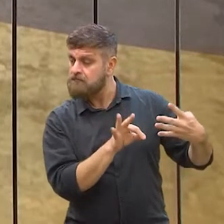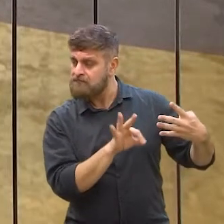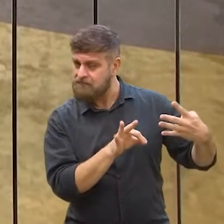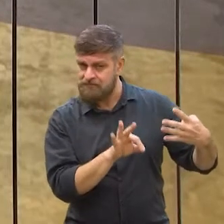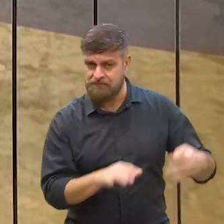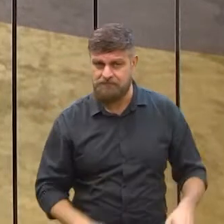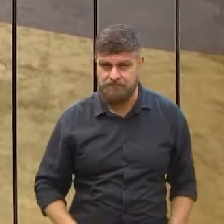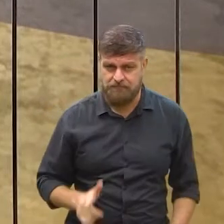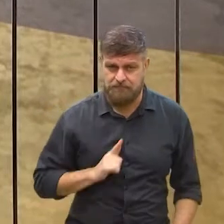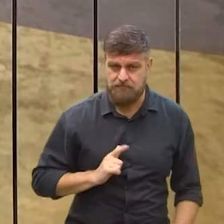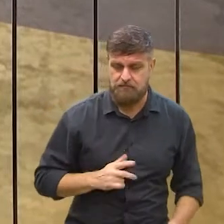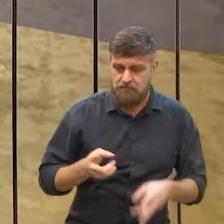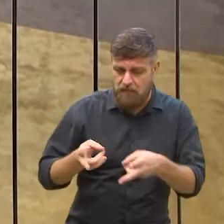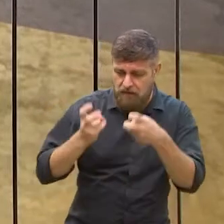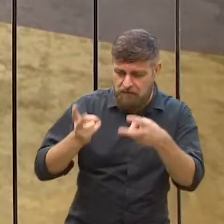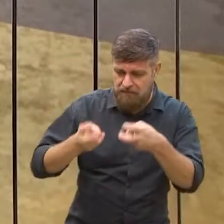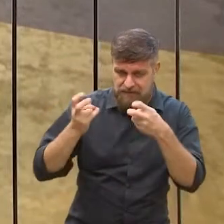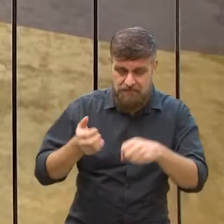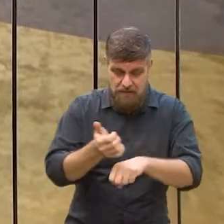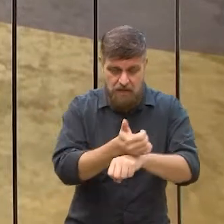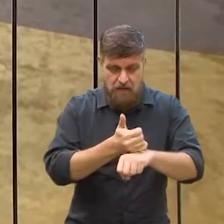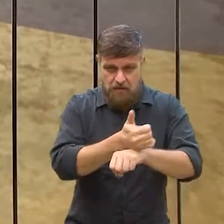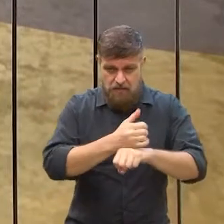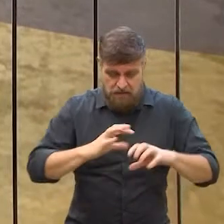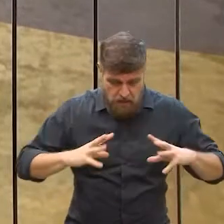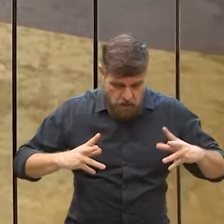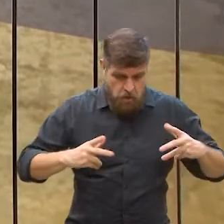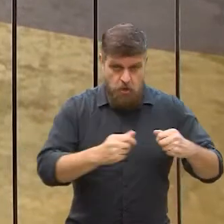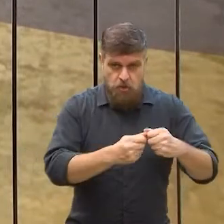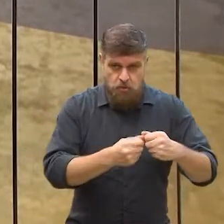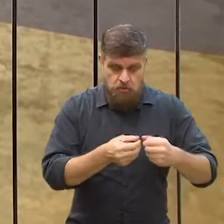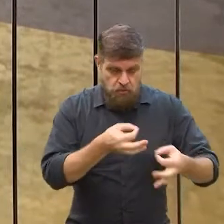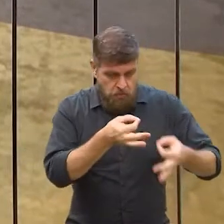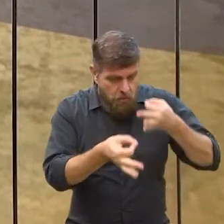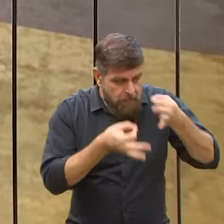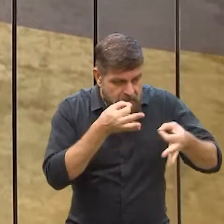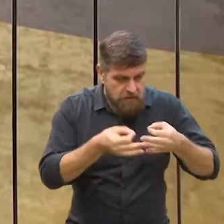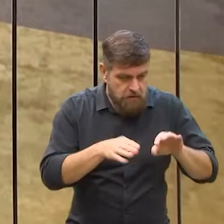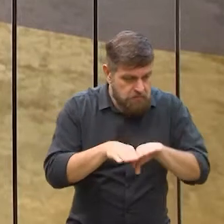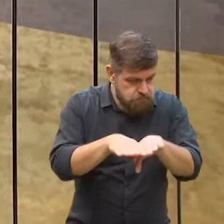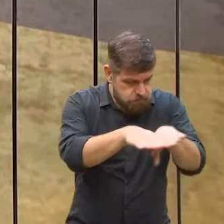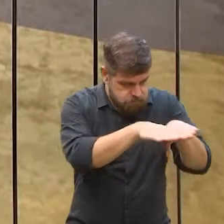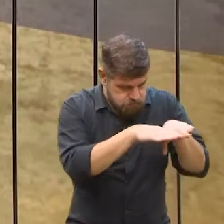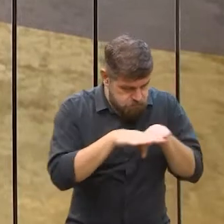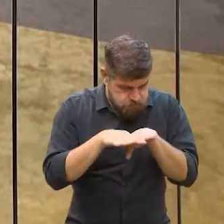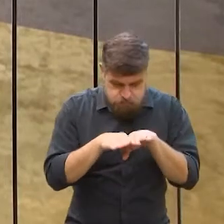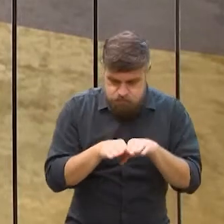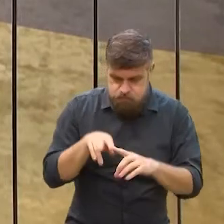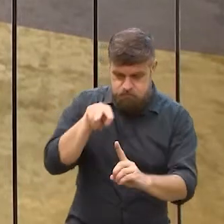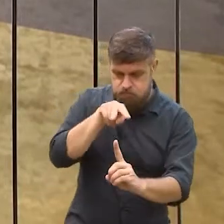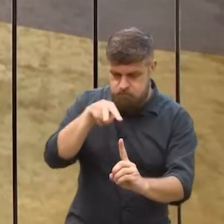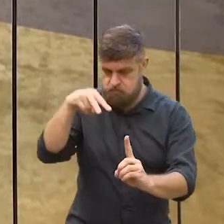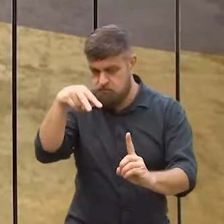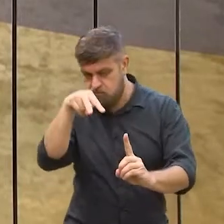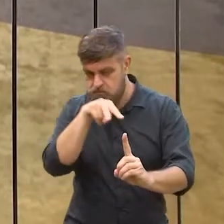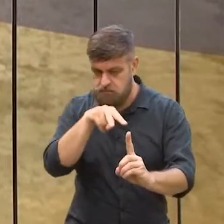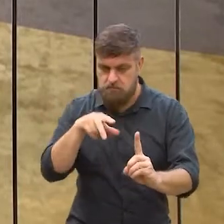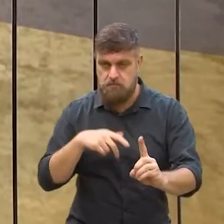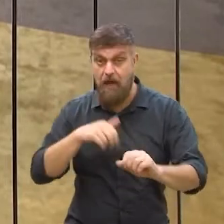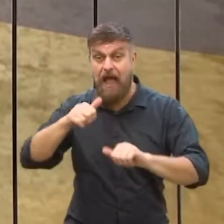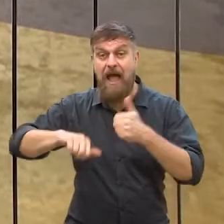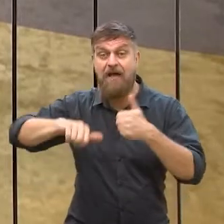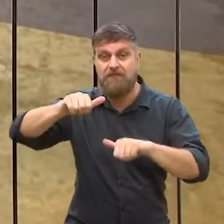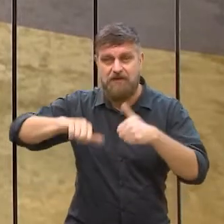inserido, a gente leva em consideração todos os profissionais multidisciplinares, né? Tem que estar todo mundo junto aí, pré e pós. Então a gente faz